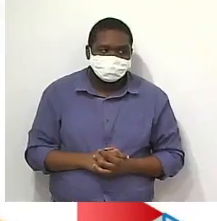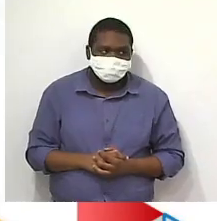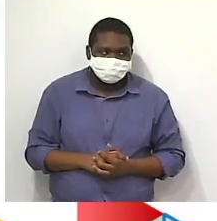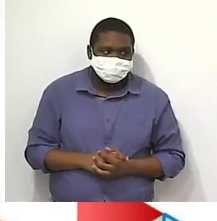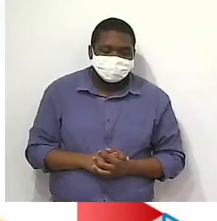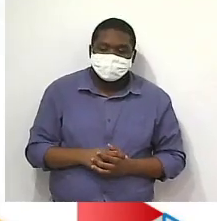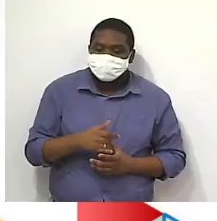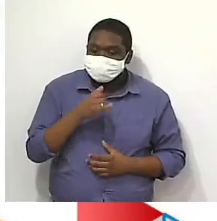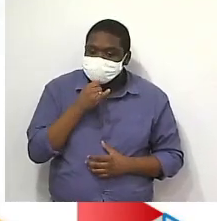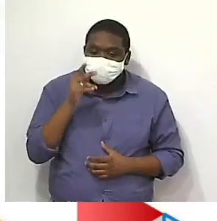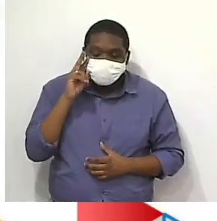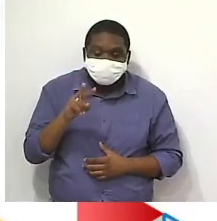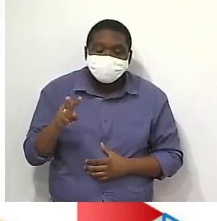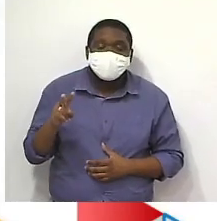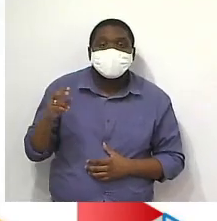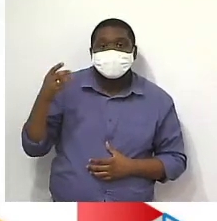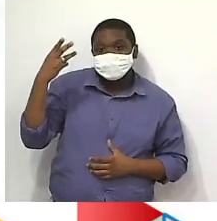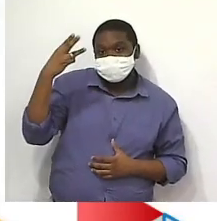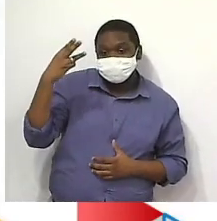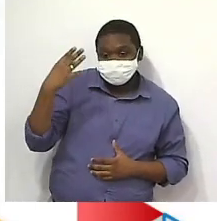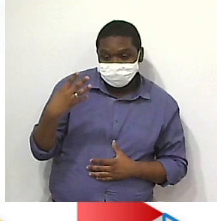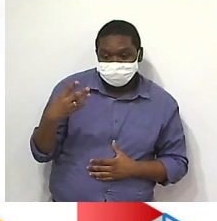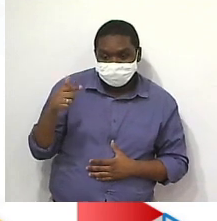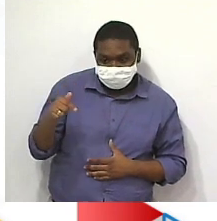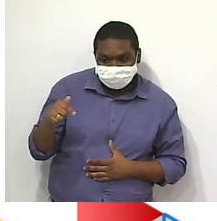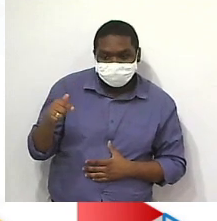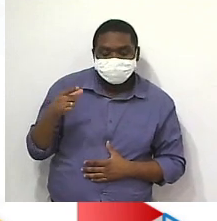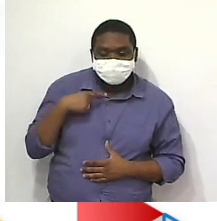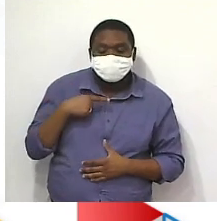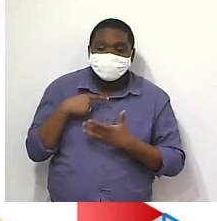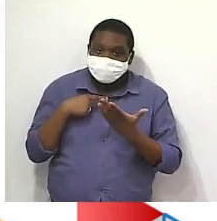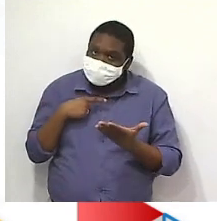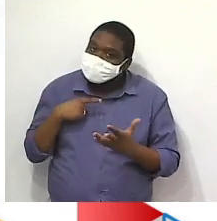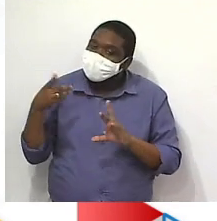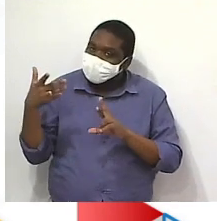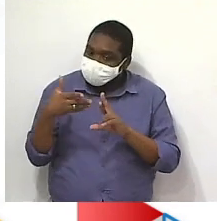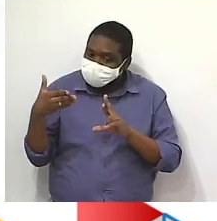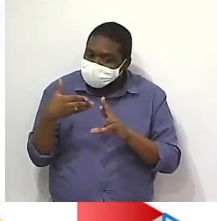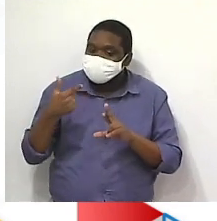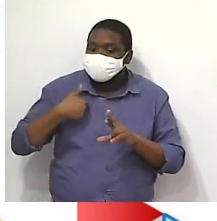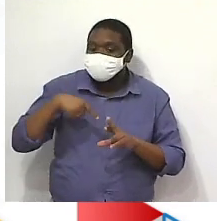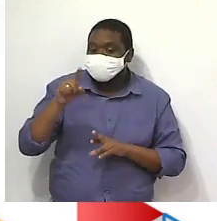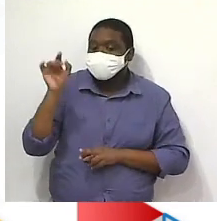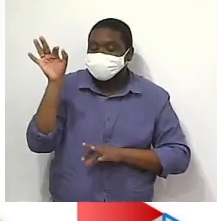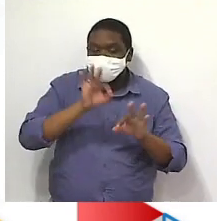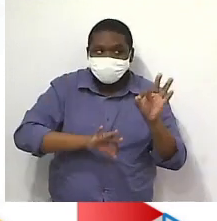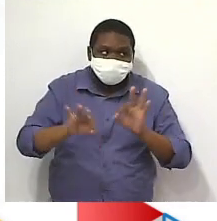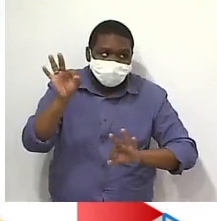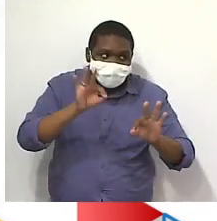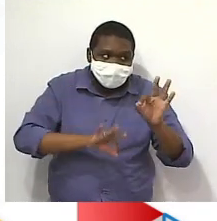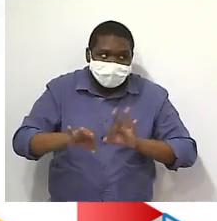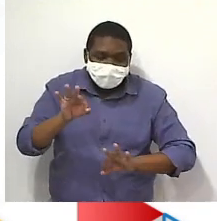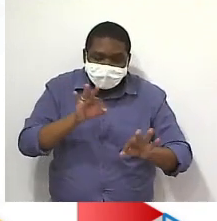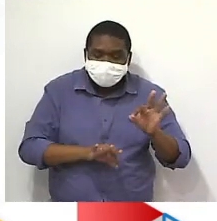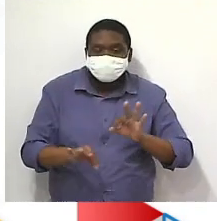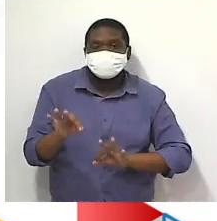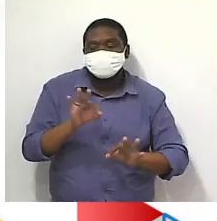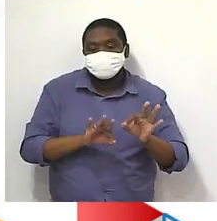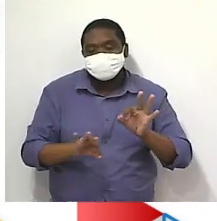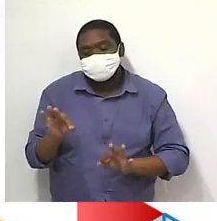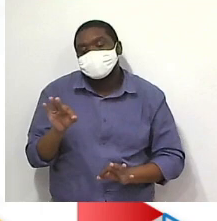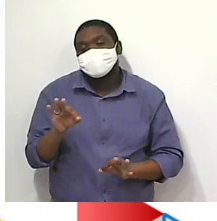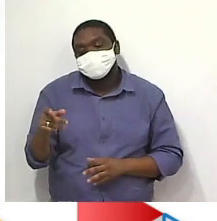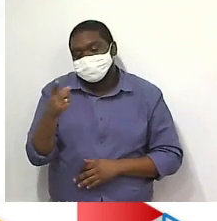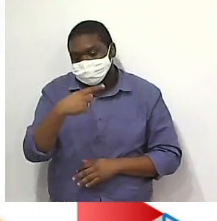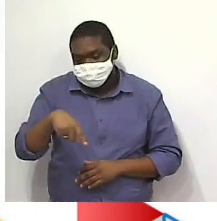ó. 3, 4 e 7. Eu tenho essa referência. Quando eu montasse esse triângulo, se eu fosse montar para